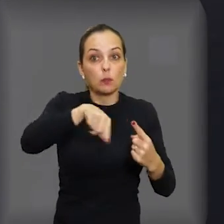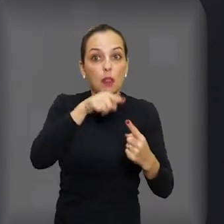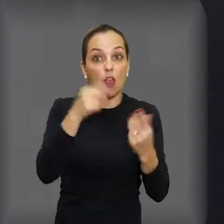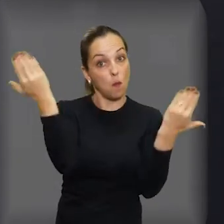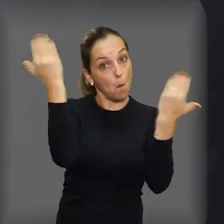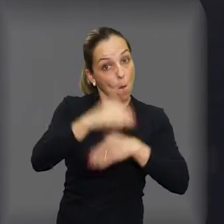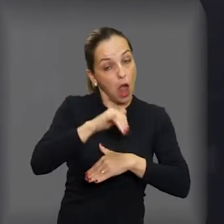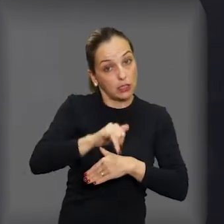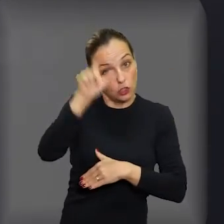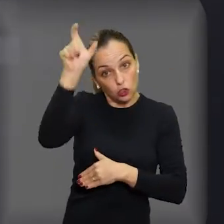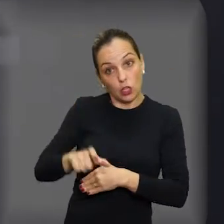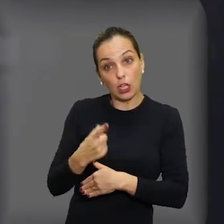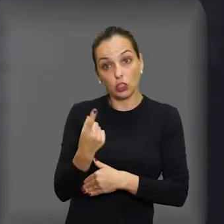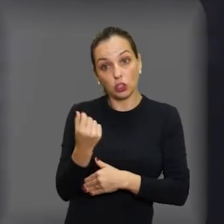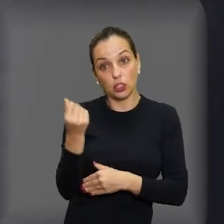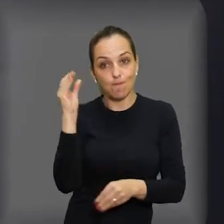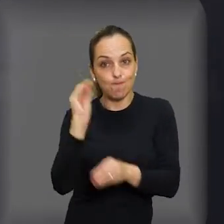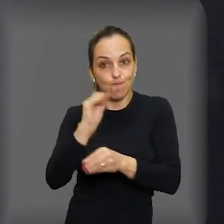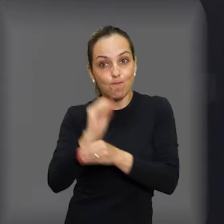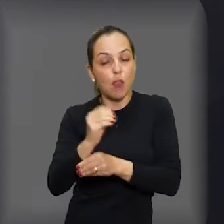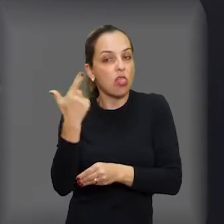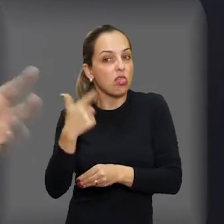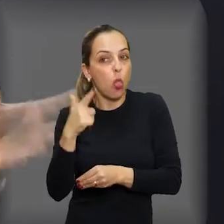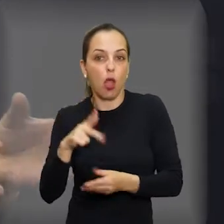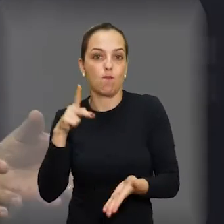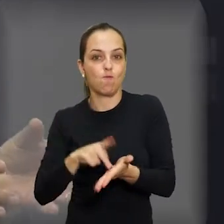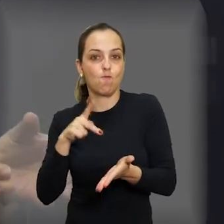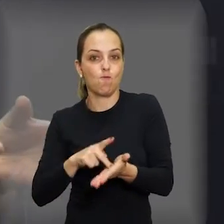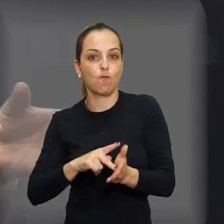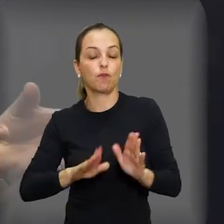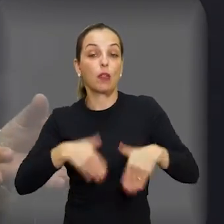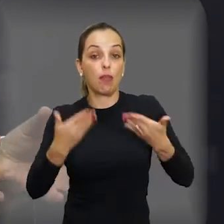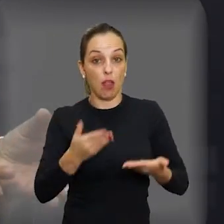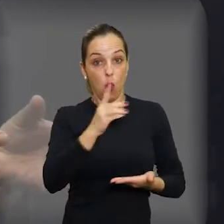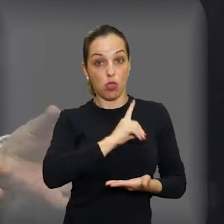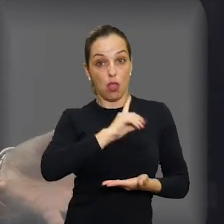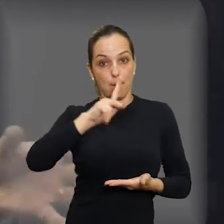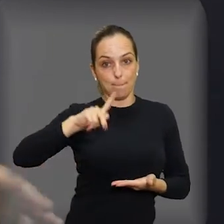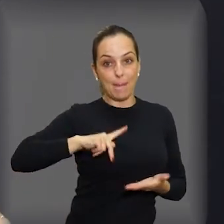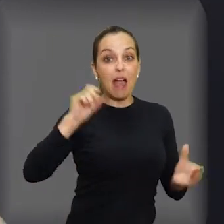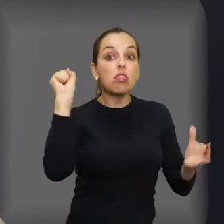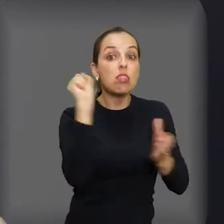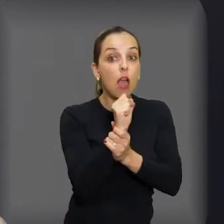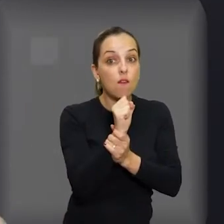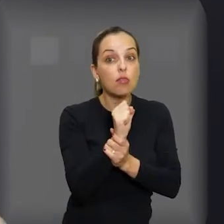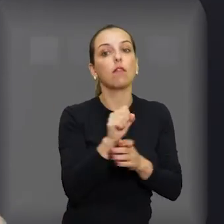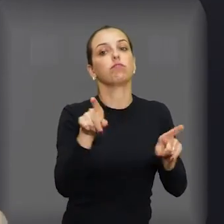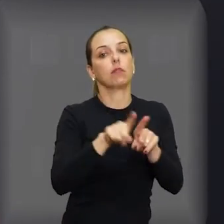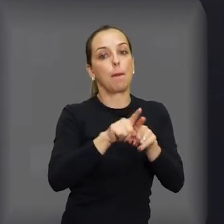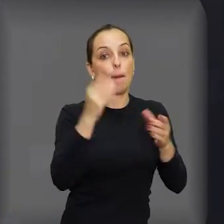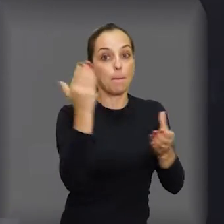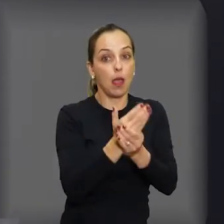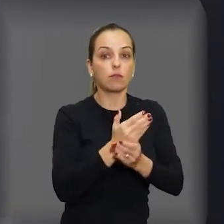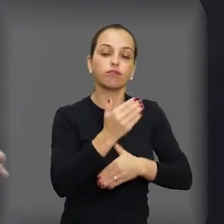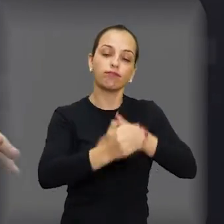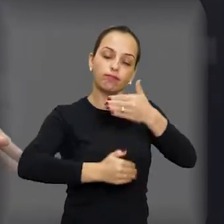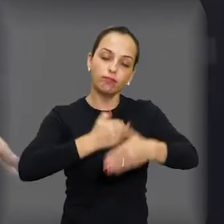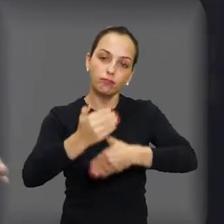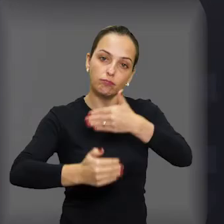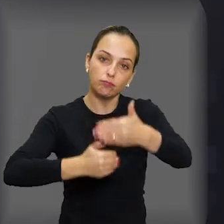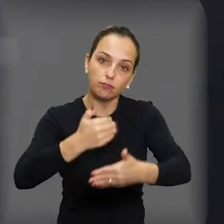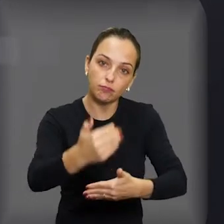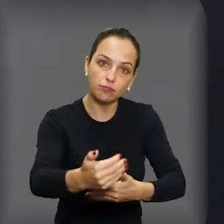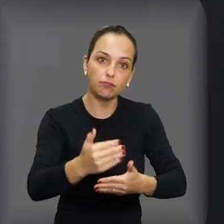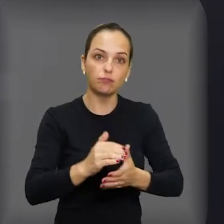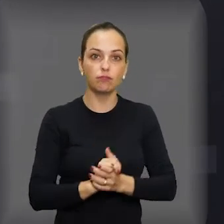impera a avaliação socioeconômica para saber se de fato se tem um perfil de pessoas materialmente hipossuficientes. E a Defensoria Pública